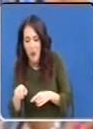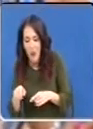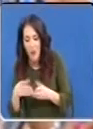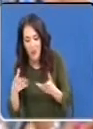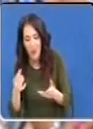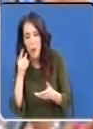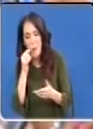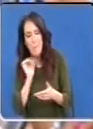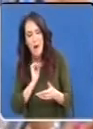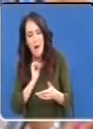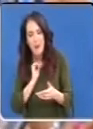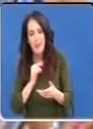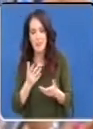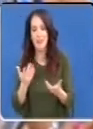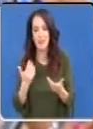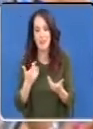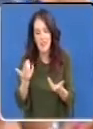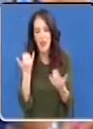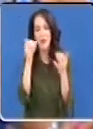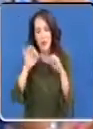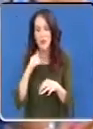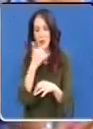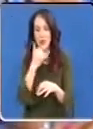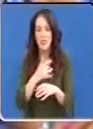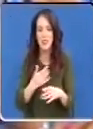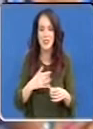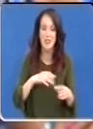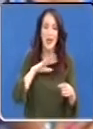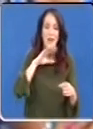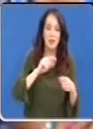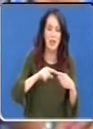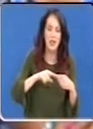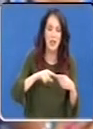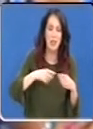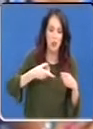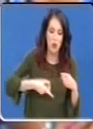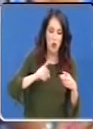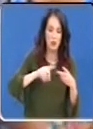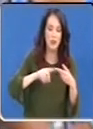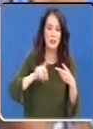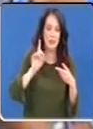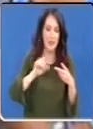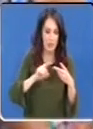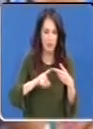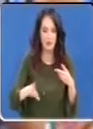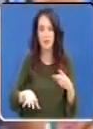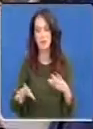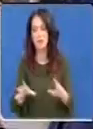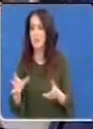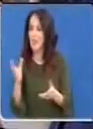feliz de todos. Com que idade é que elas estão? 9 e a pequenina faz agora 6, a Cristiana. Muito bem. Vamos a isso?